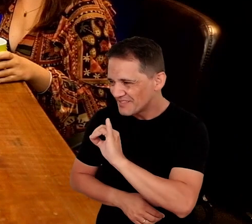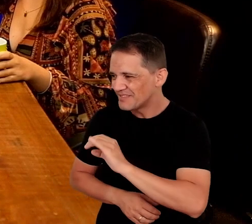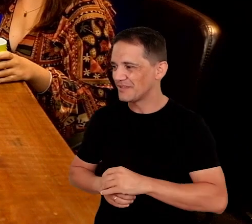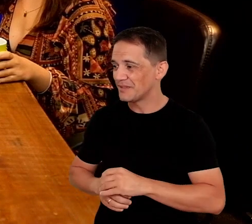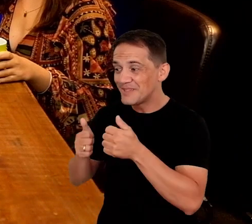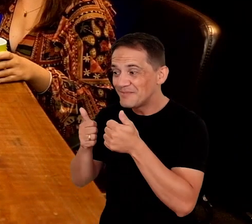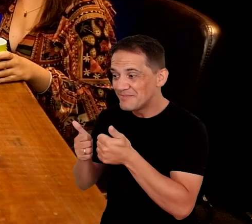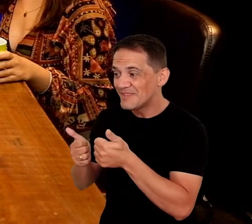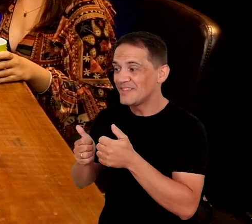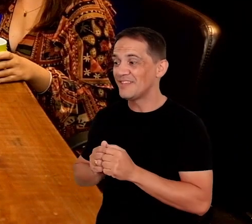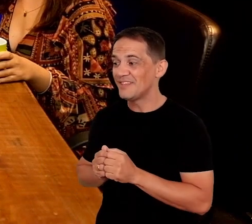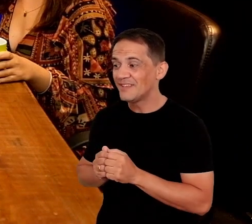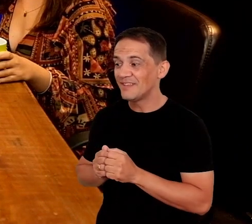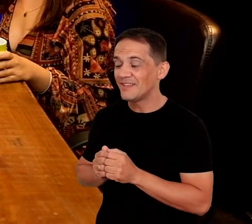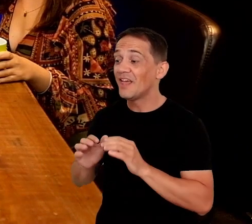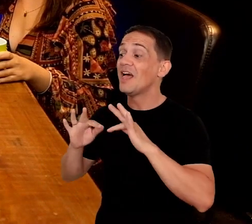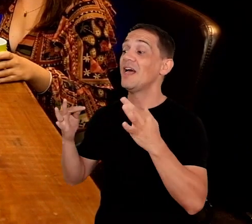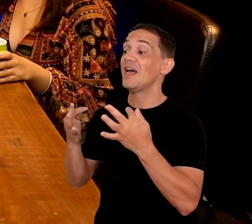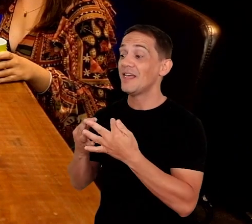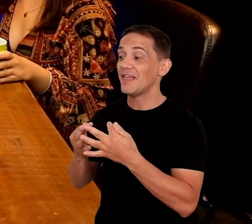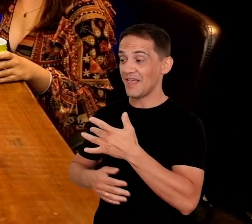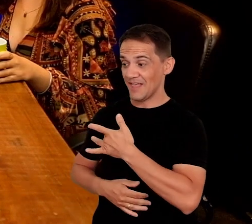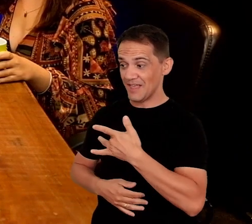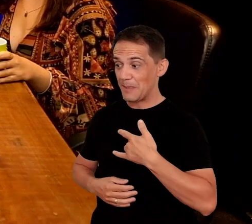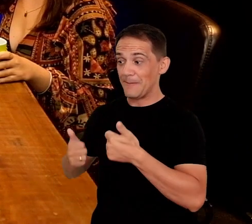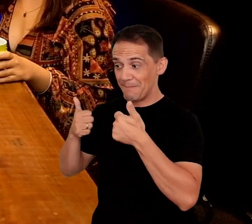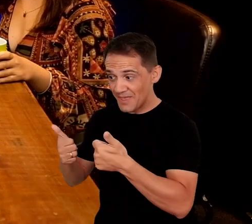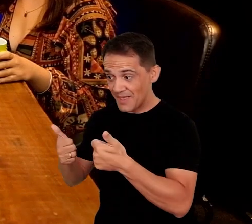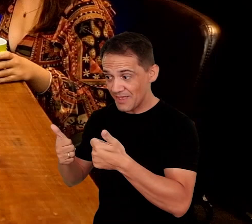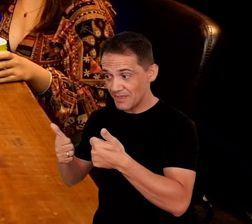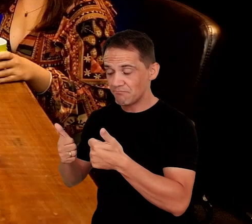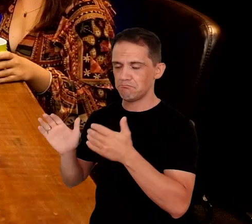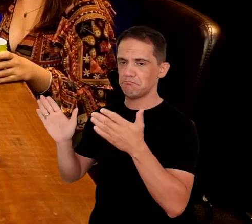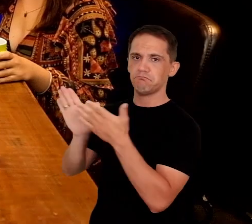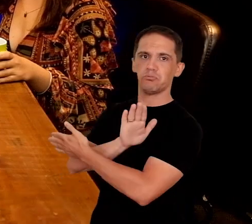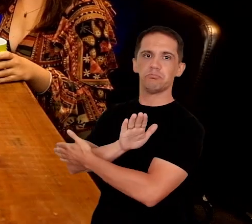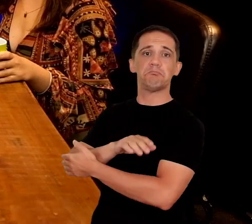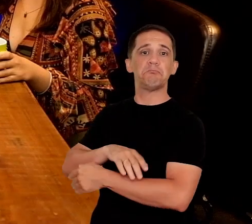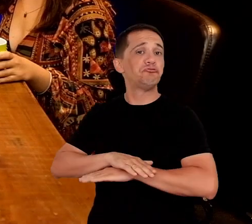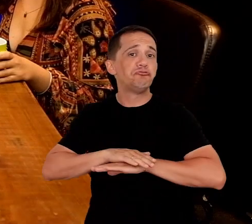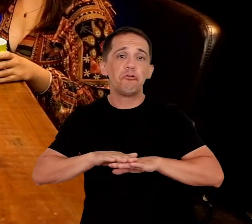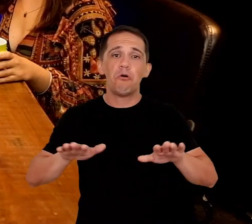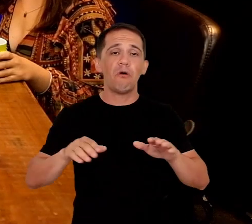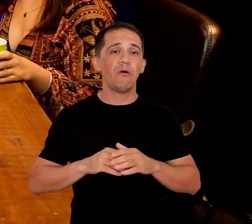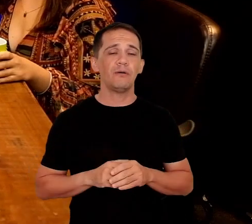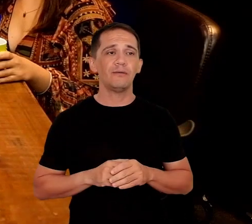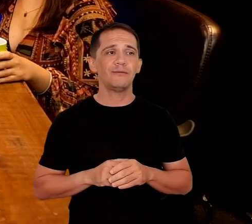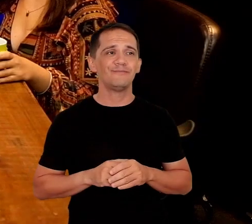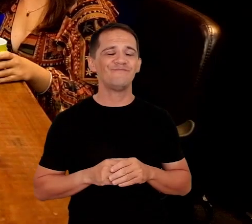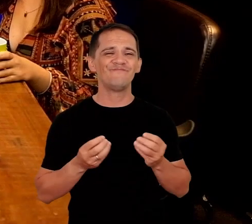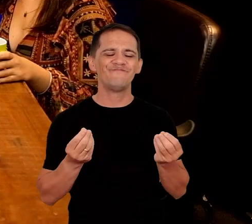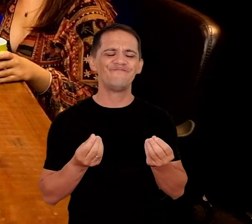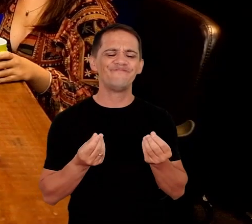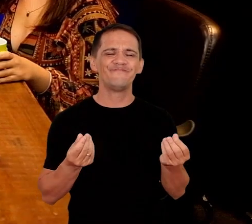bem? Família, saúde, tá bem? E sai, né? Mas ele não consegue colocar para fora expressar.